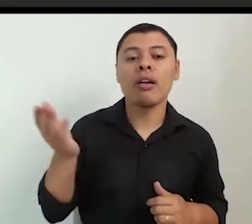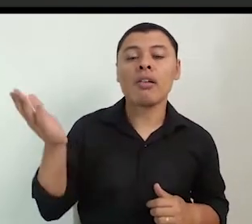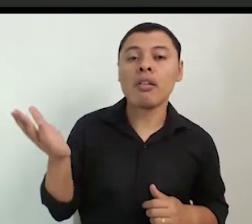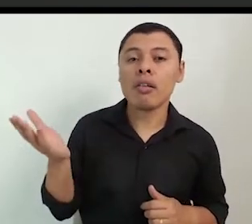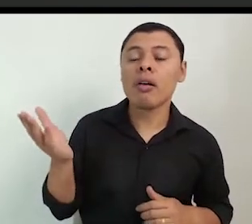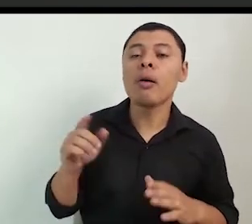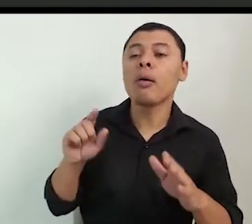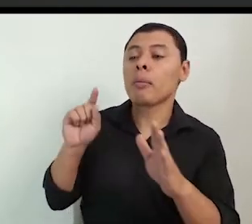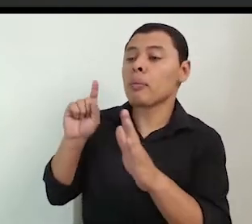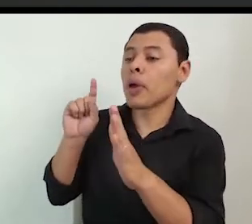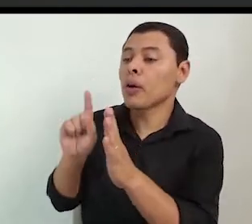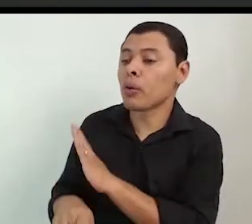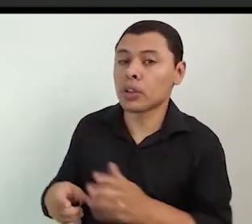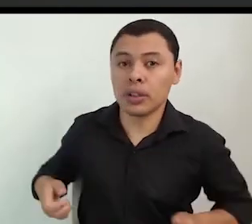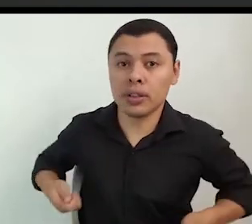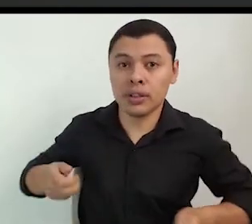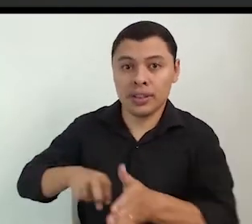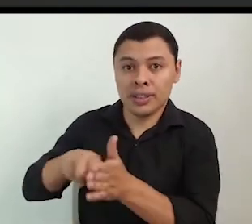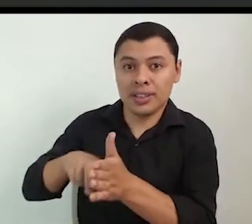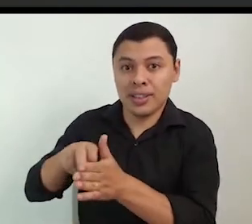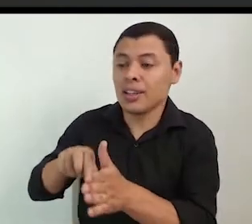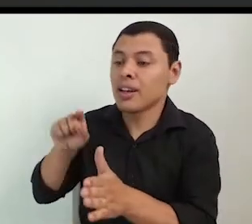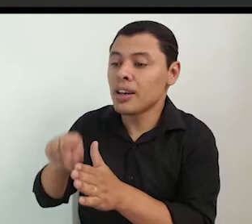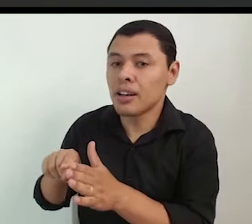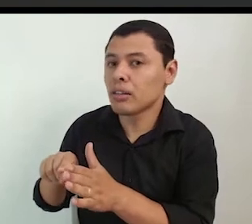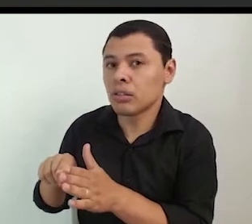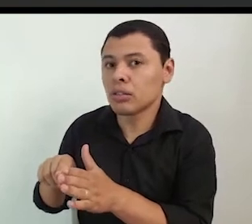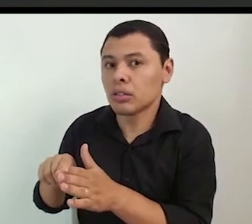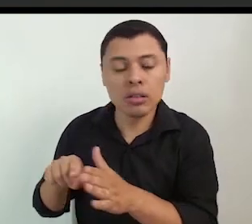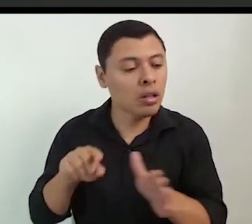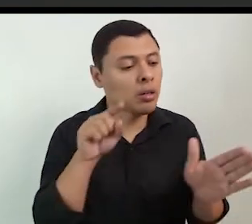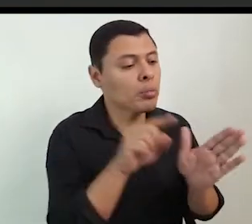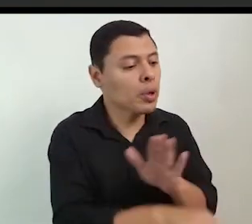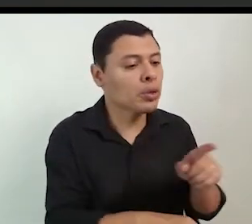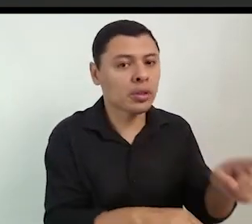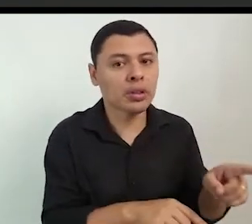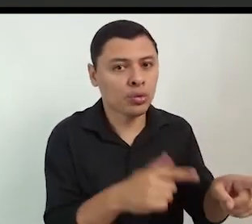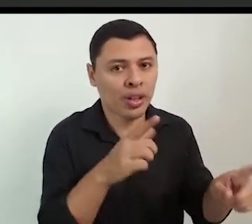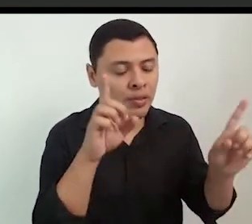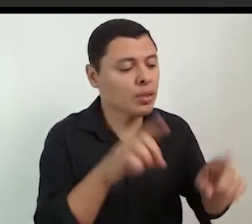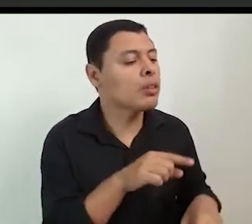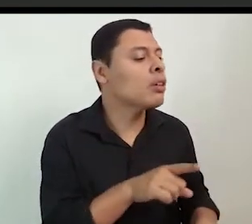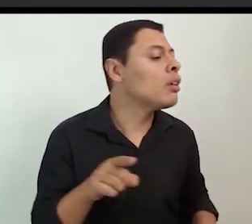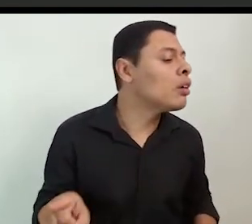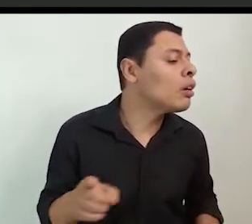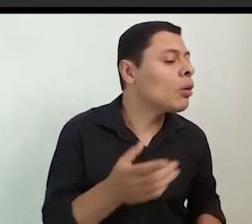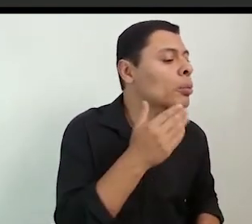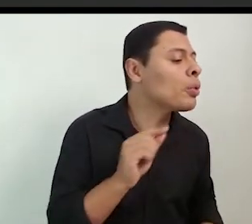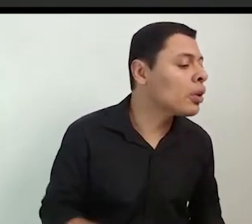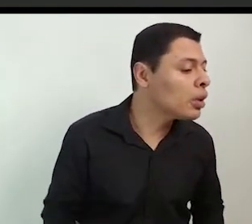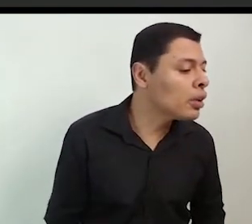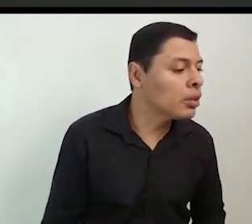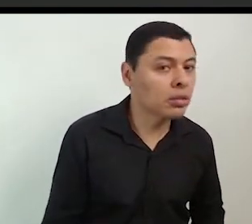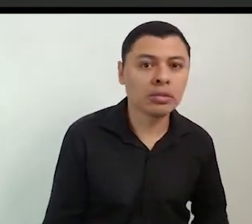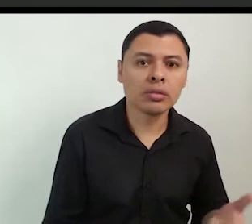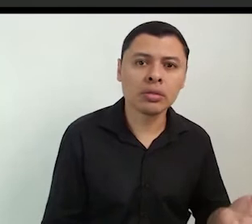pergunta, dirige-se à sua amiga, que não tem nenhuma deficiência, e pergunta, e o que a sua amiga vai querer? Ao invés de falar diretamente para